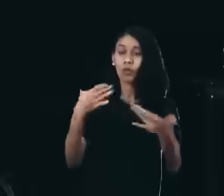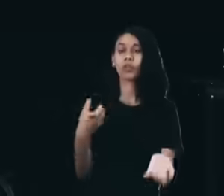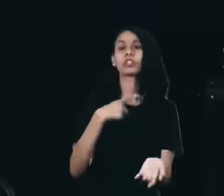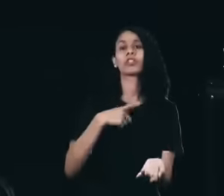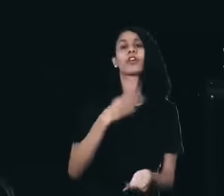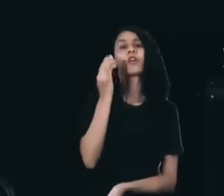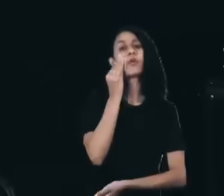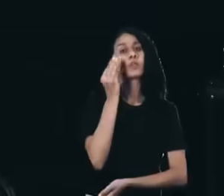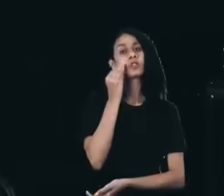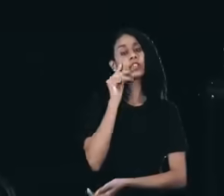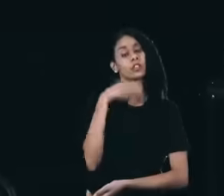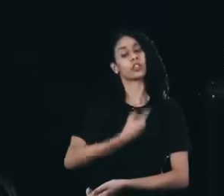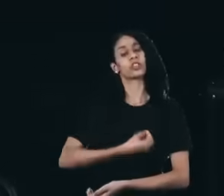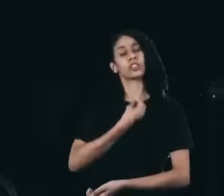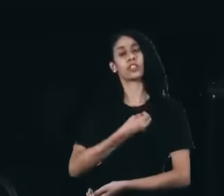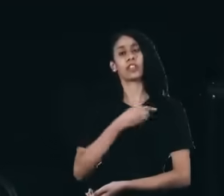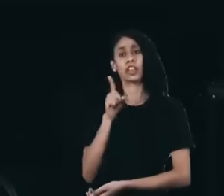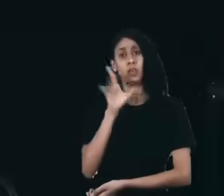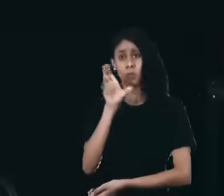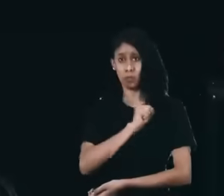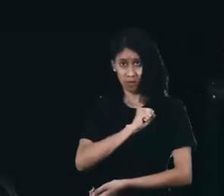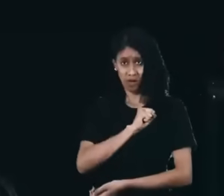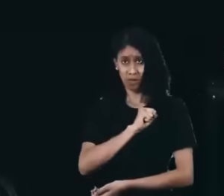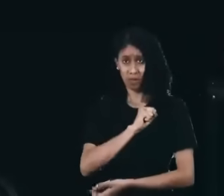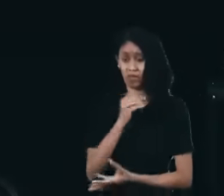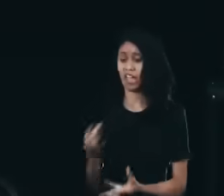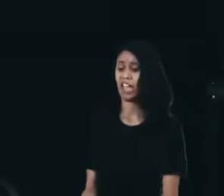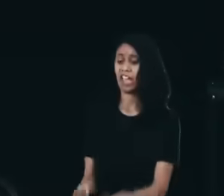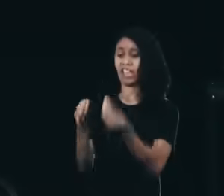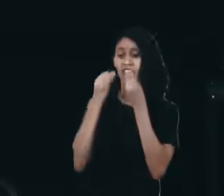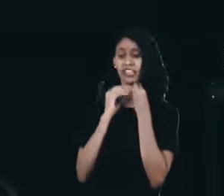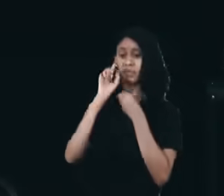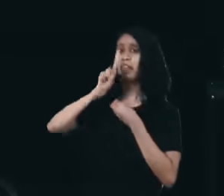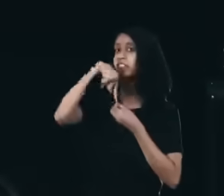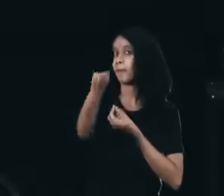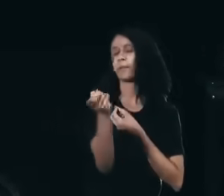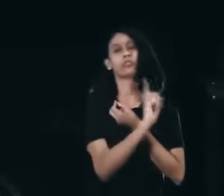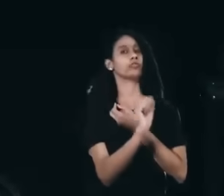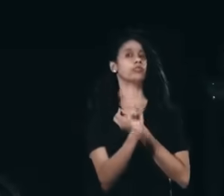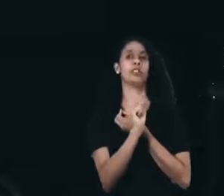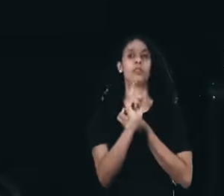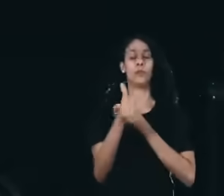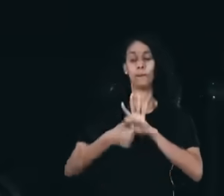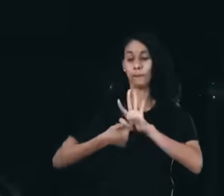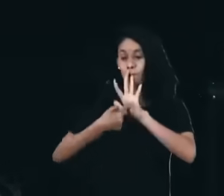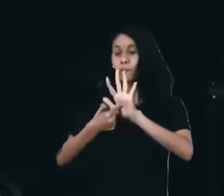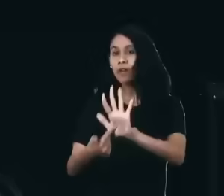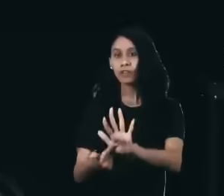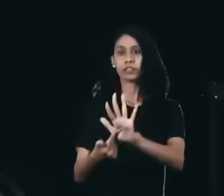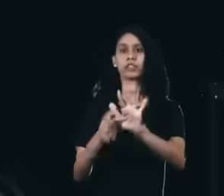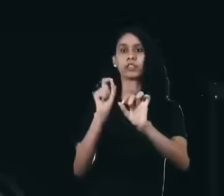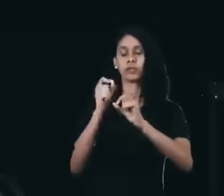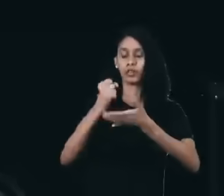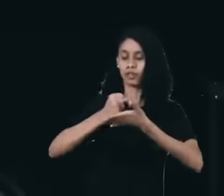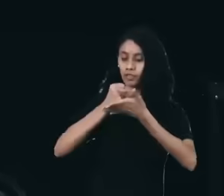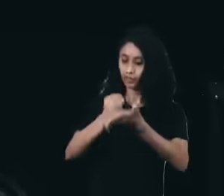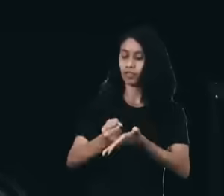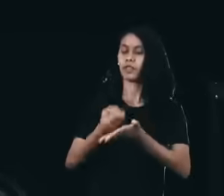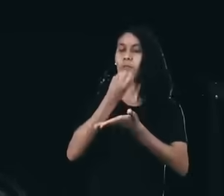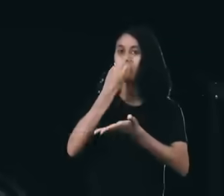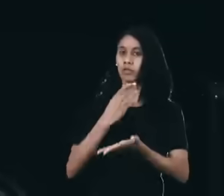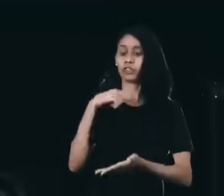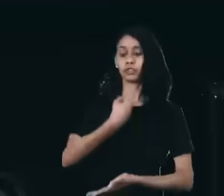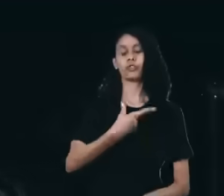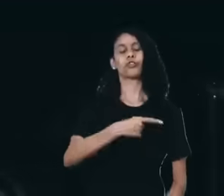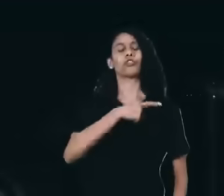nossa vida, mas não por amor a uma recompensa, mas mostrando a vida íntegra e generosa de quem nós